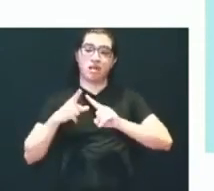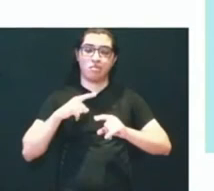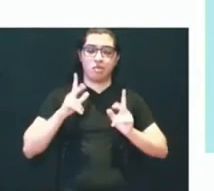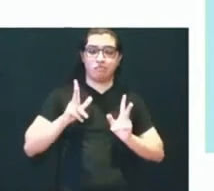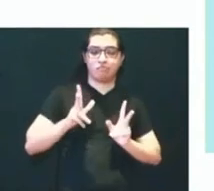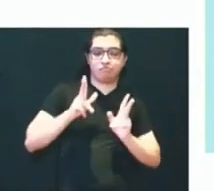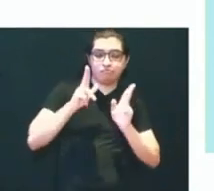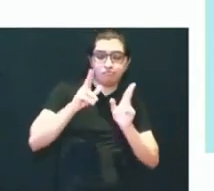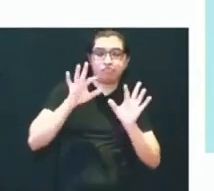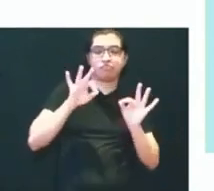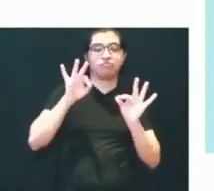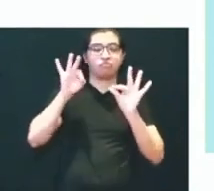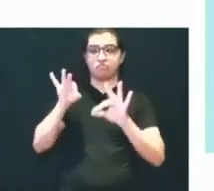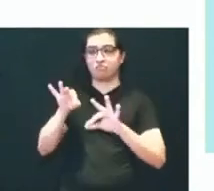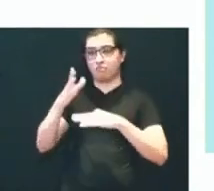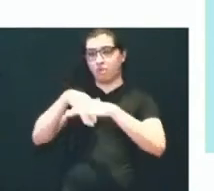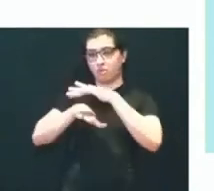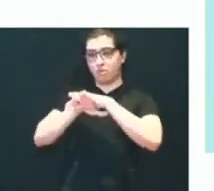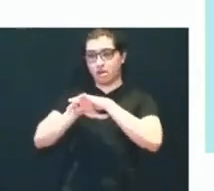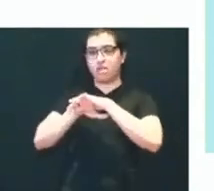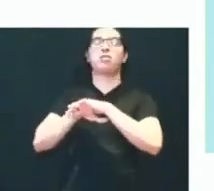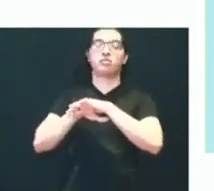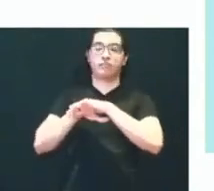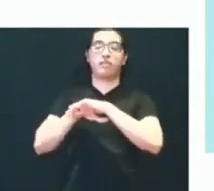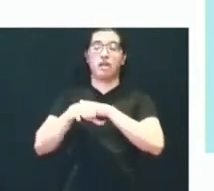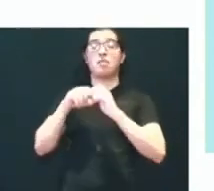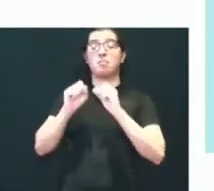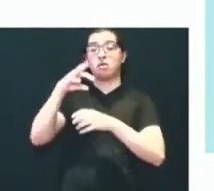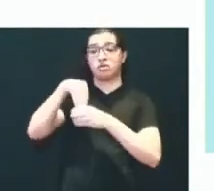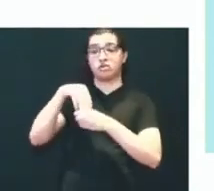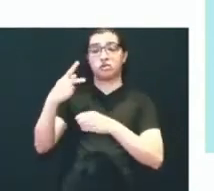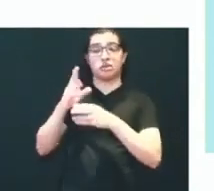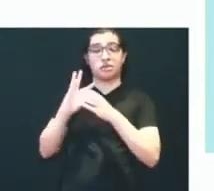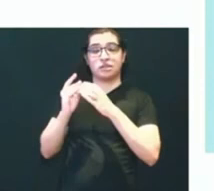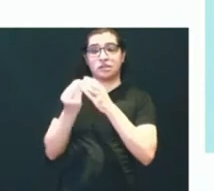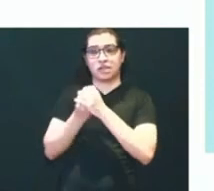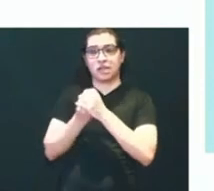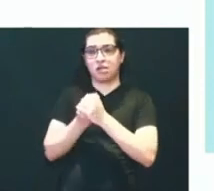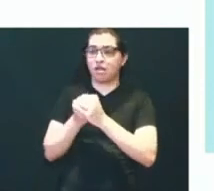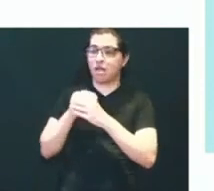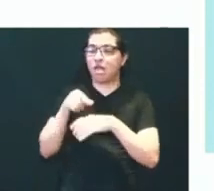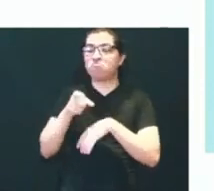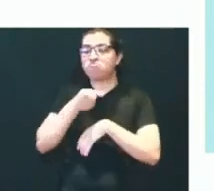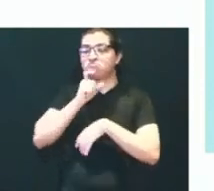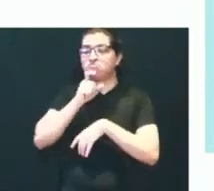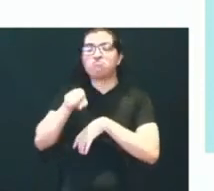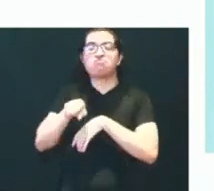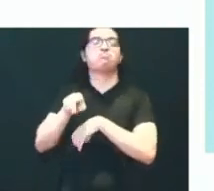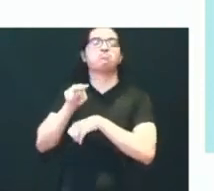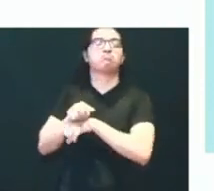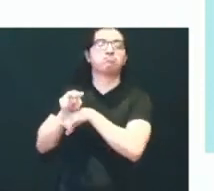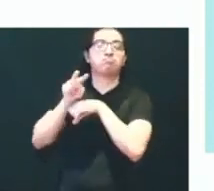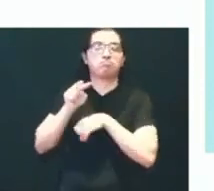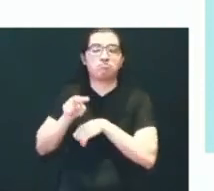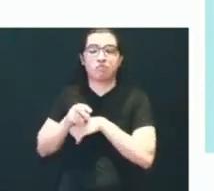umbilical pode ter células lá guardadas, congeladas, que são compatíveis com qualquer um de nós. A questão é